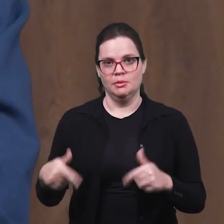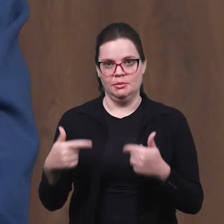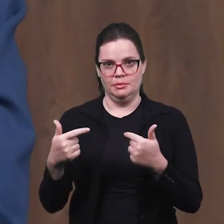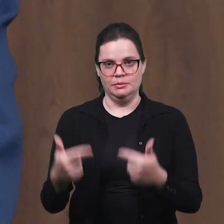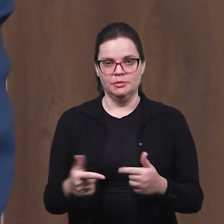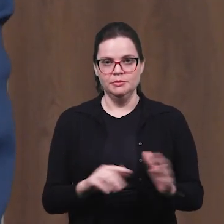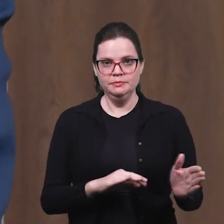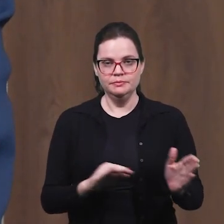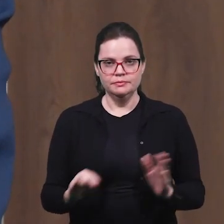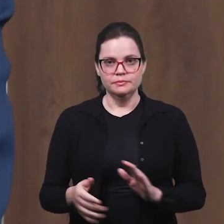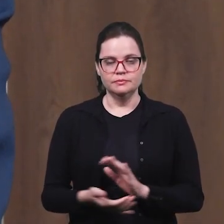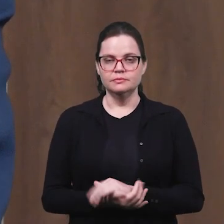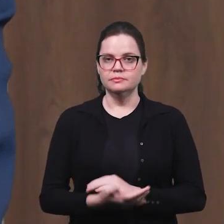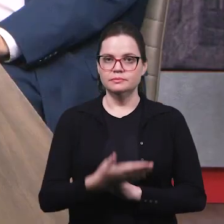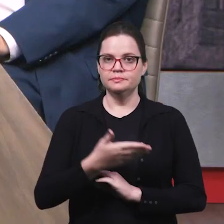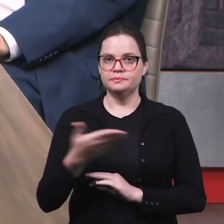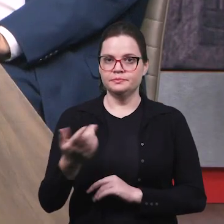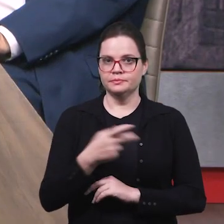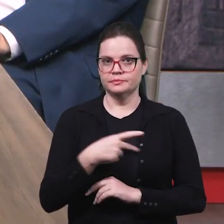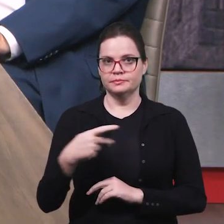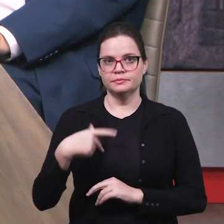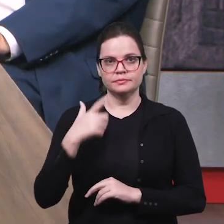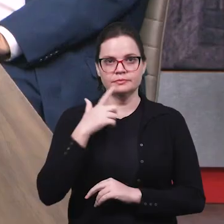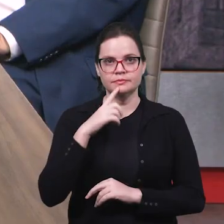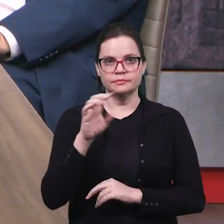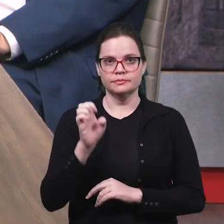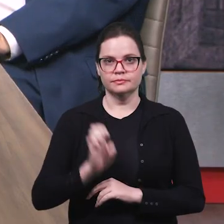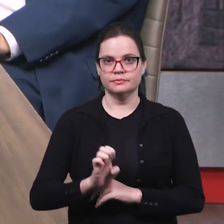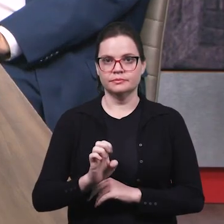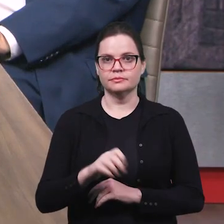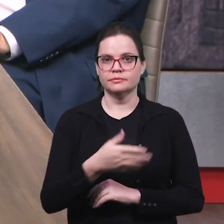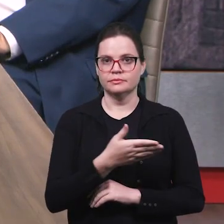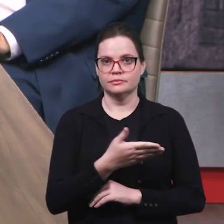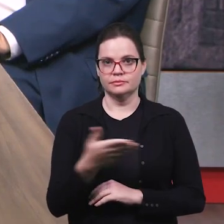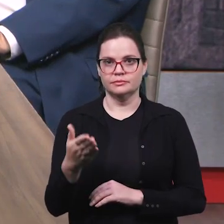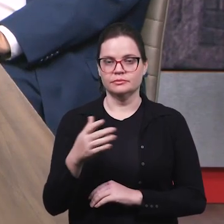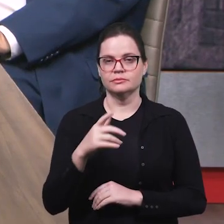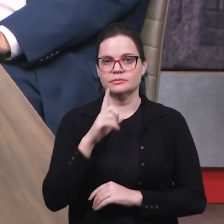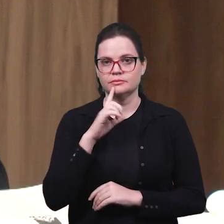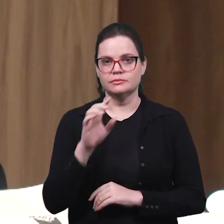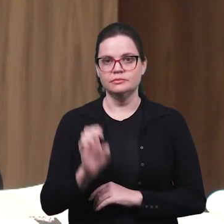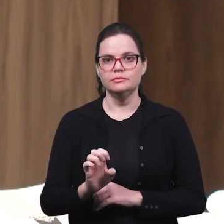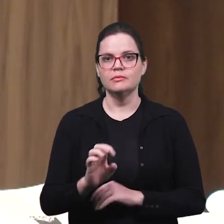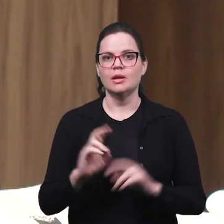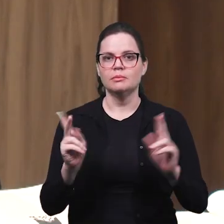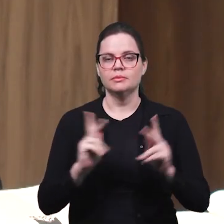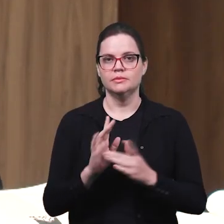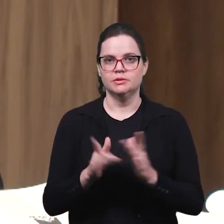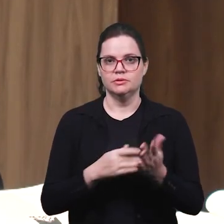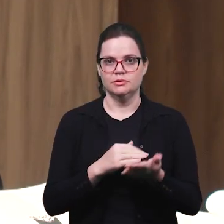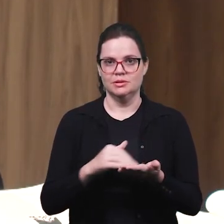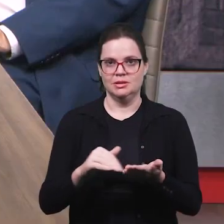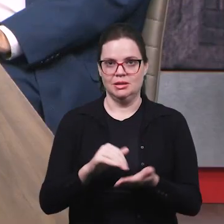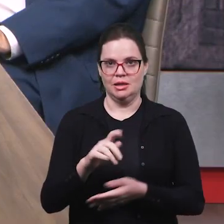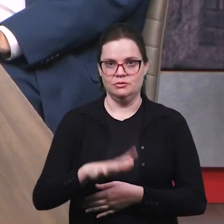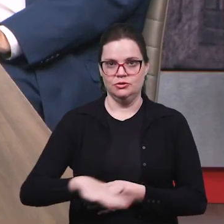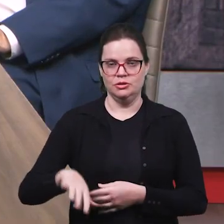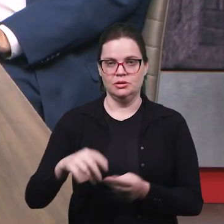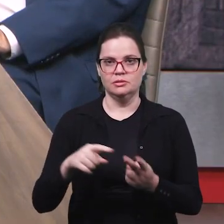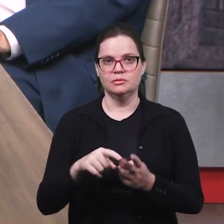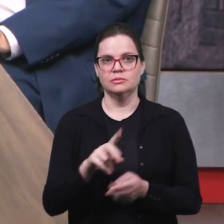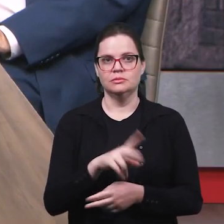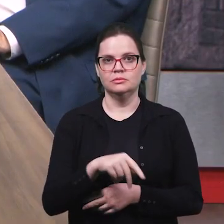aqui para a apresentação do programa o pastor Luiz Eugênio, secretário-geral do presbitério. Paz, Senhor, a todos. E o